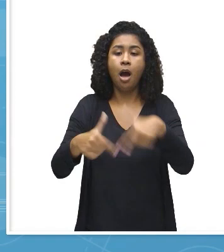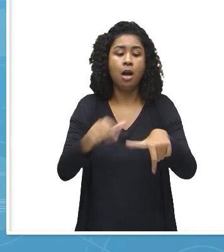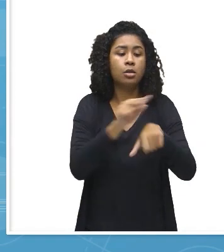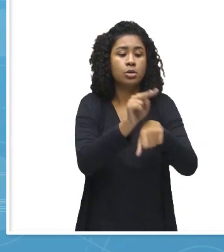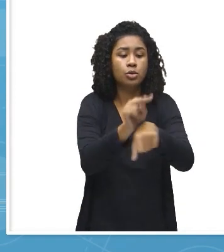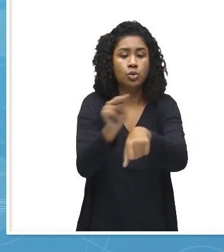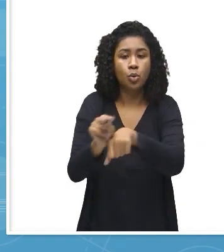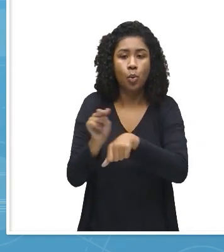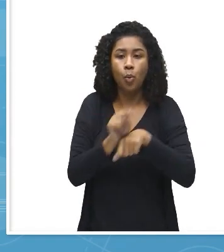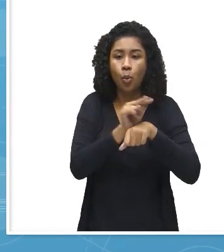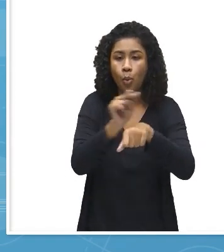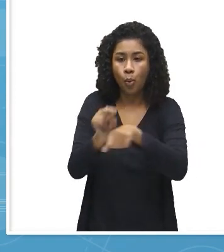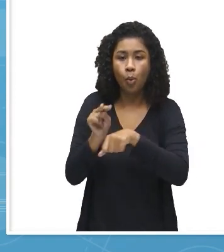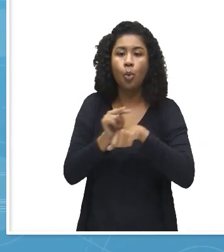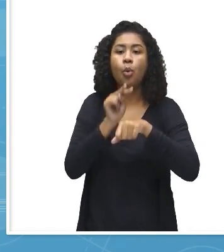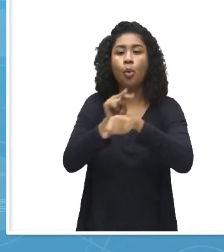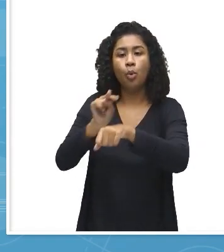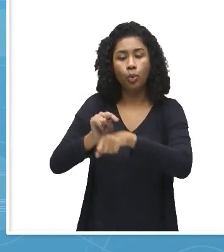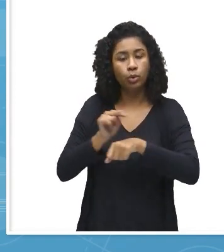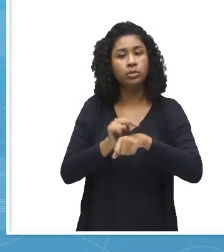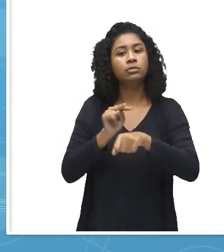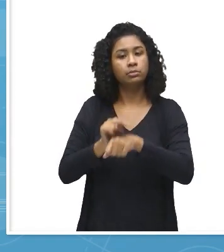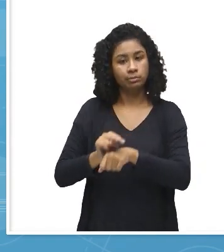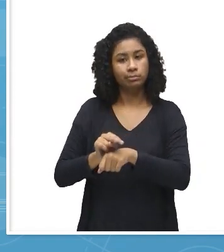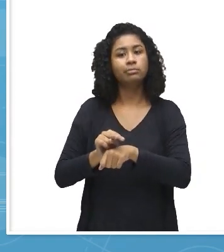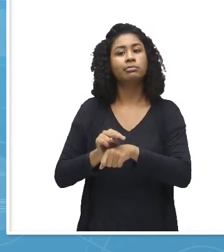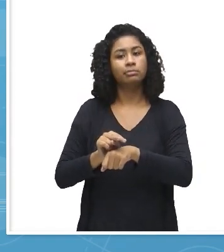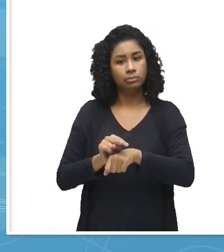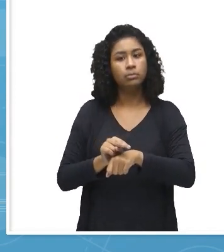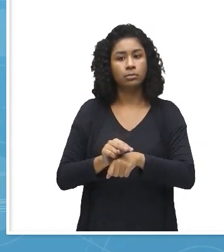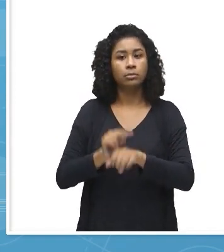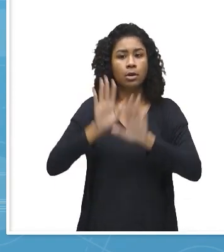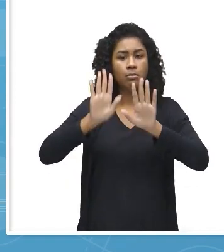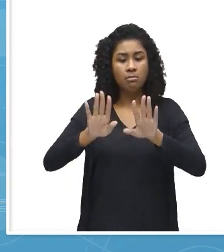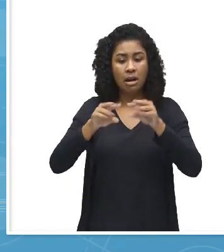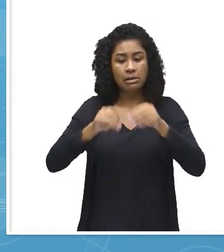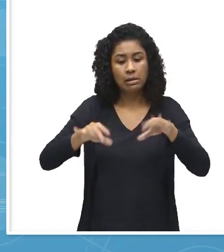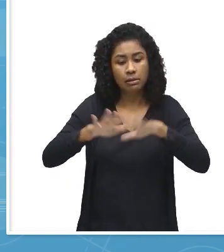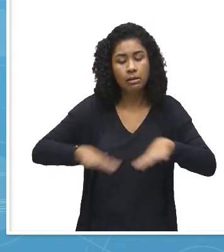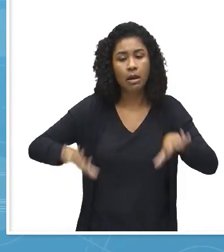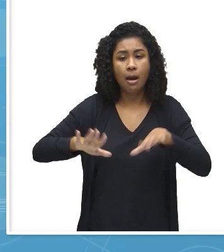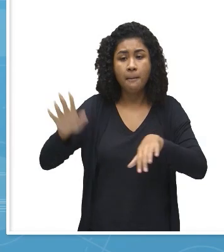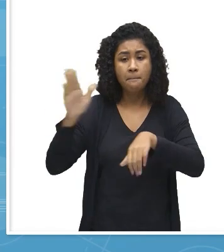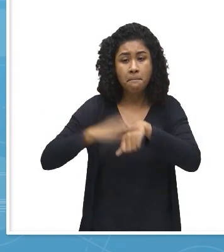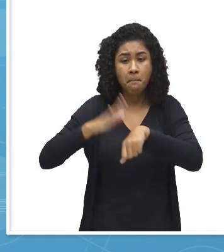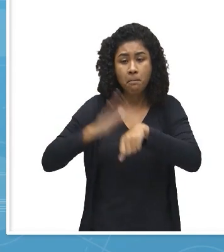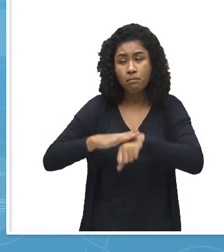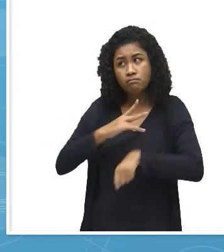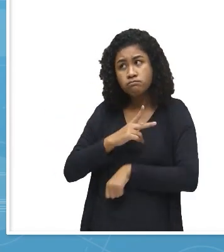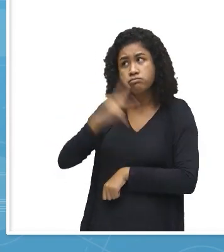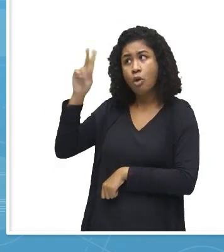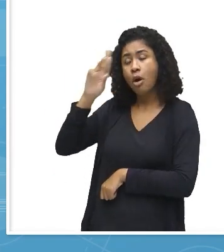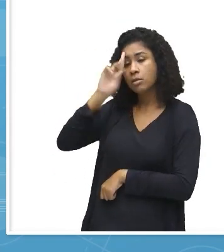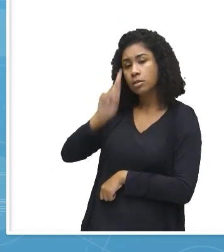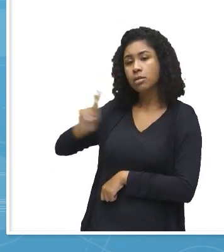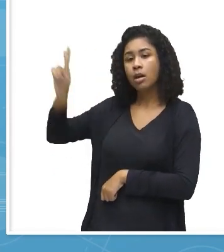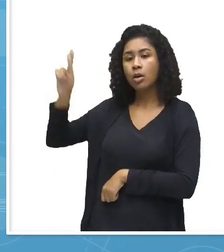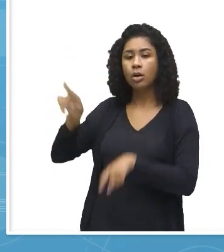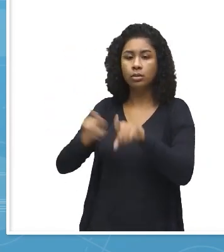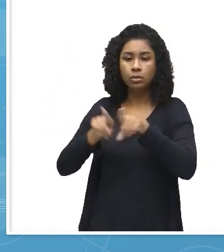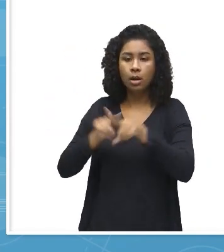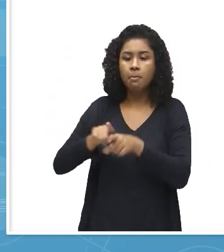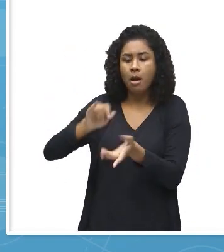cultivar, dar essa produção para o senhor feudal, que era o dono da terra, e também pagar os impostos para o senhor feudal. Então